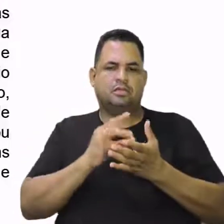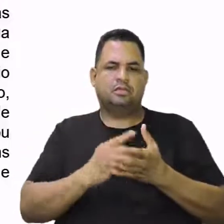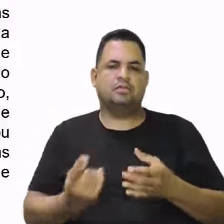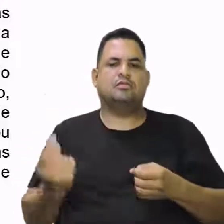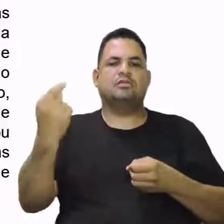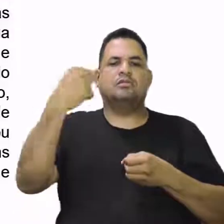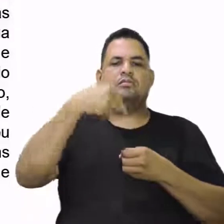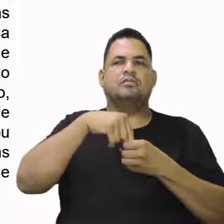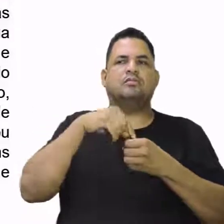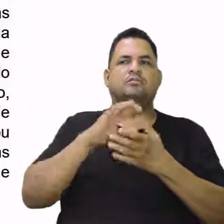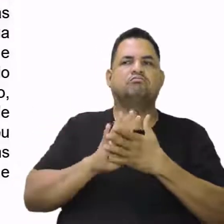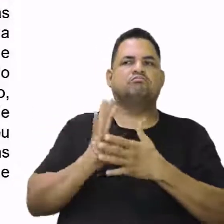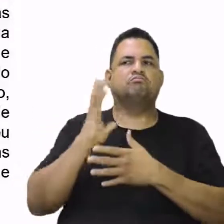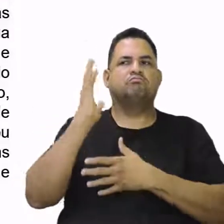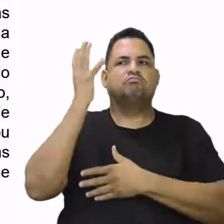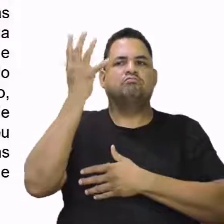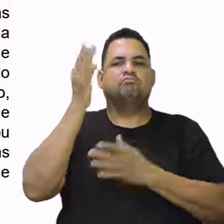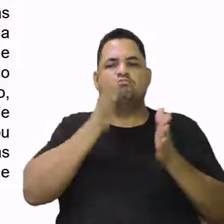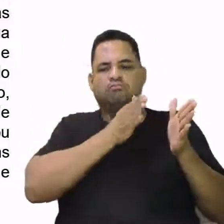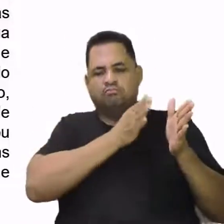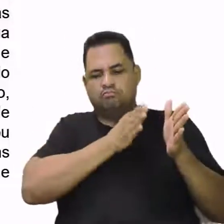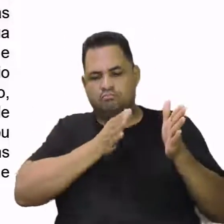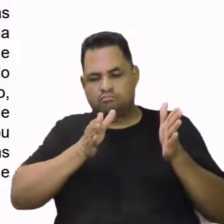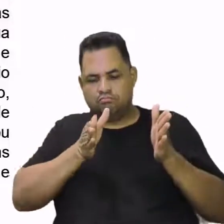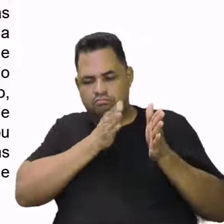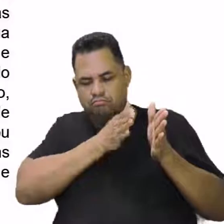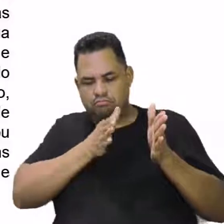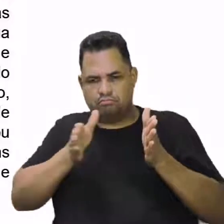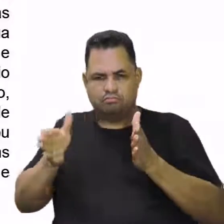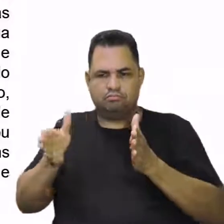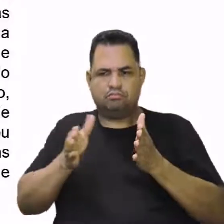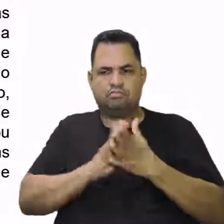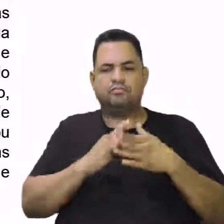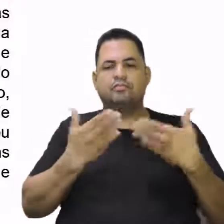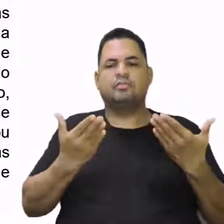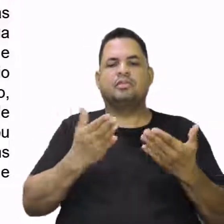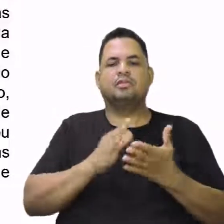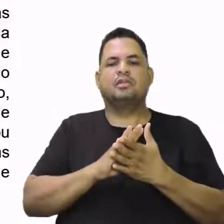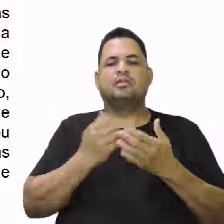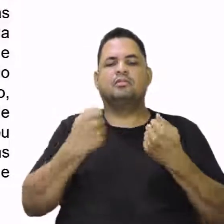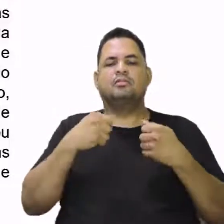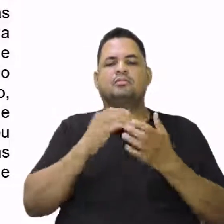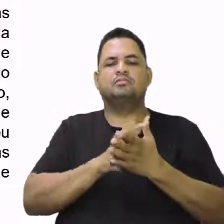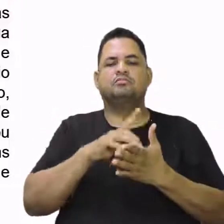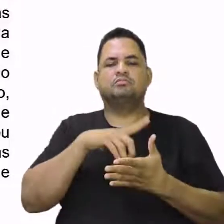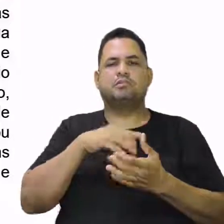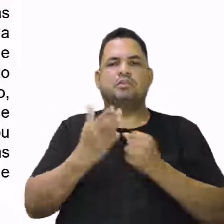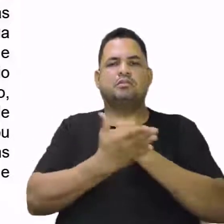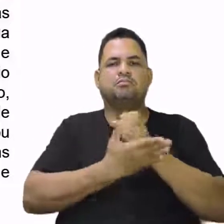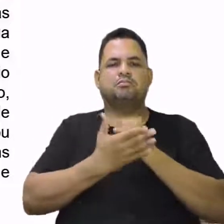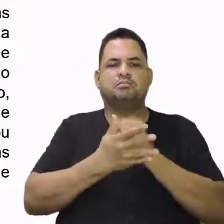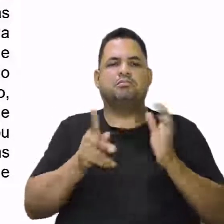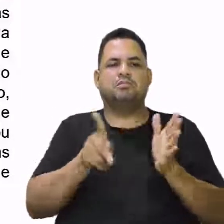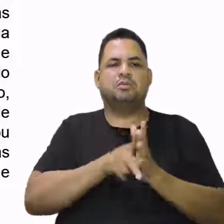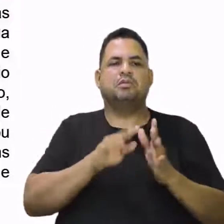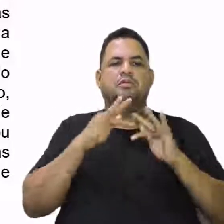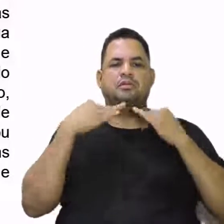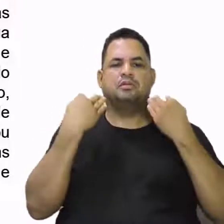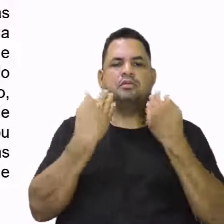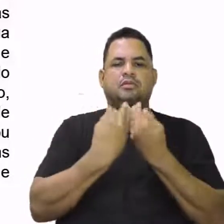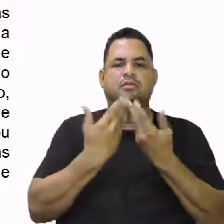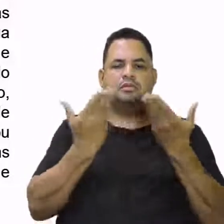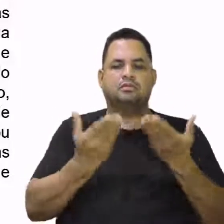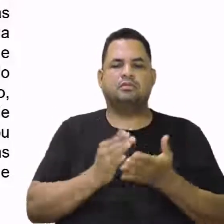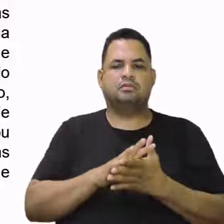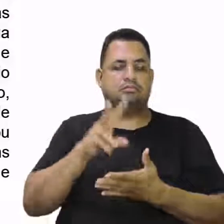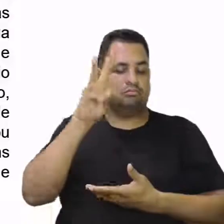no tempo, não é? Ou seja, se de uma certa forma, ela pode até ter se baseado na sua própria família, né? Como diz a